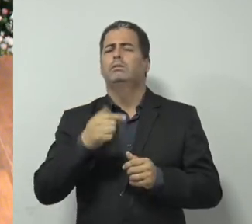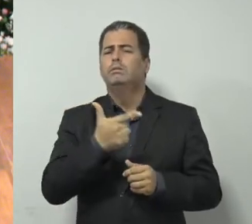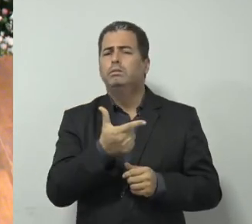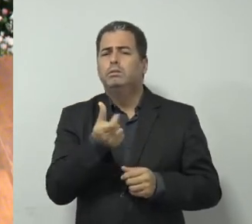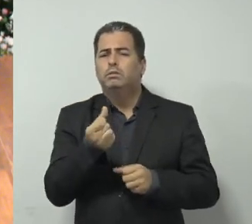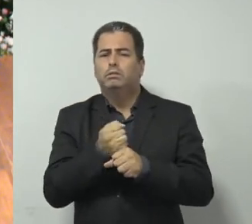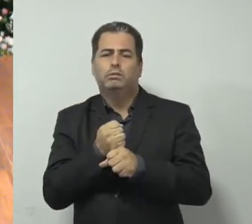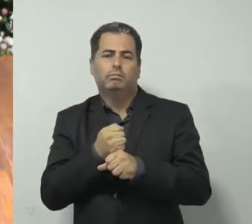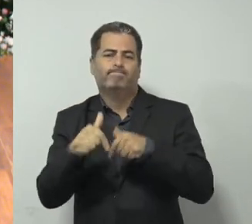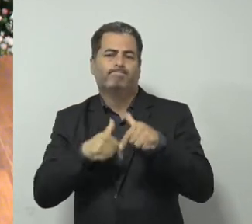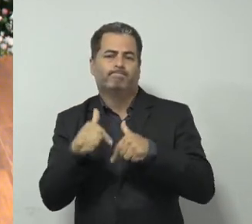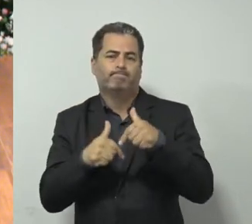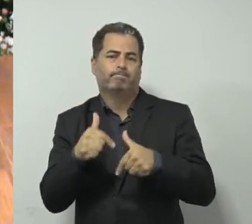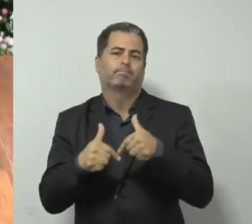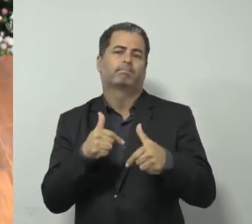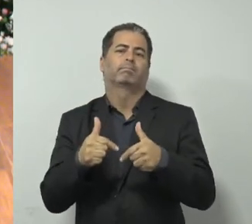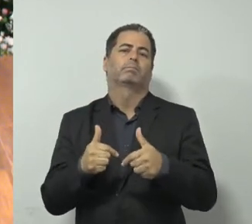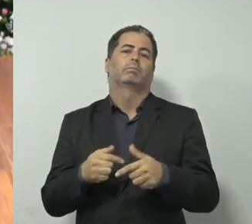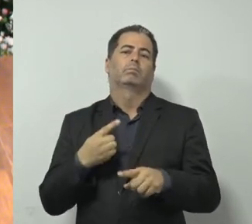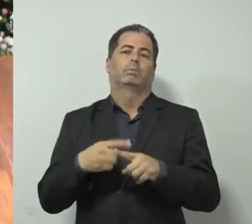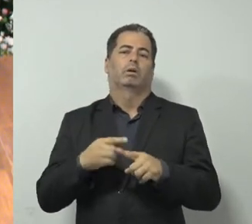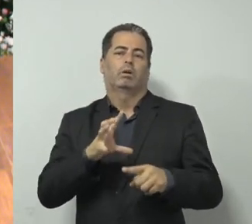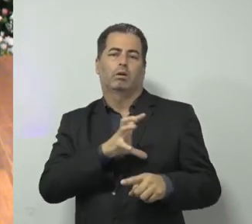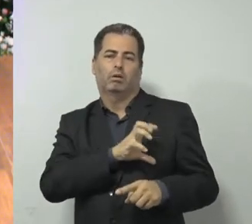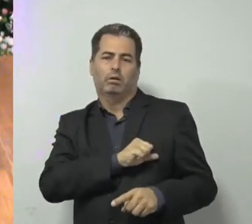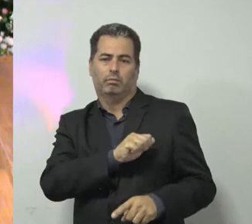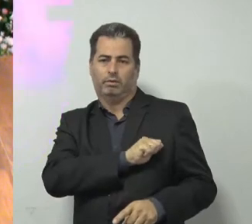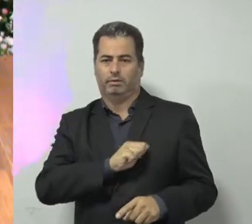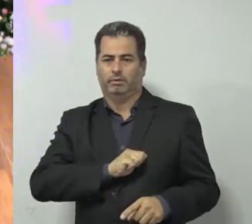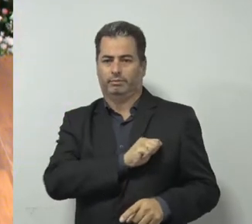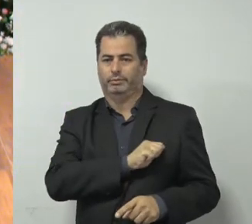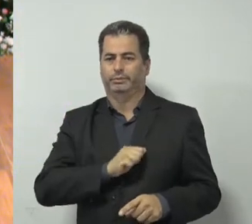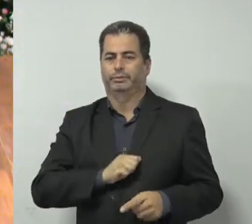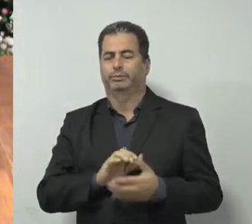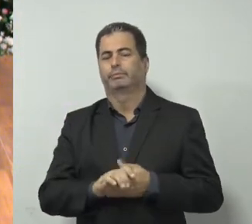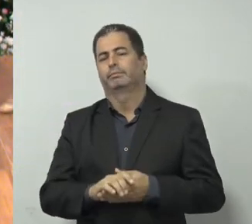a orgulha muito, pois ama a cidade de Anápolis.